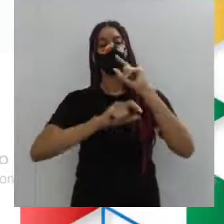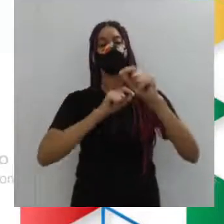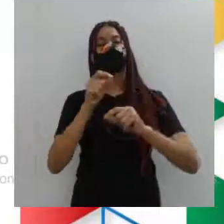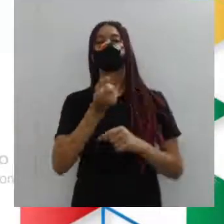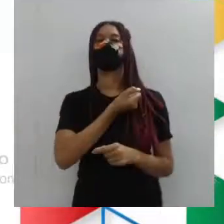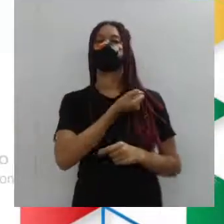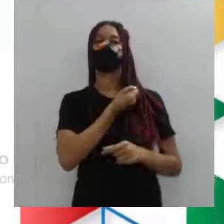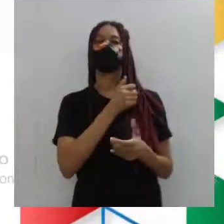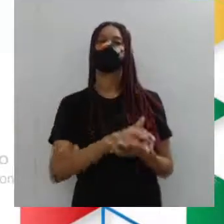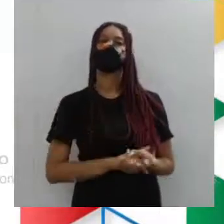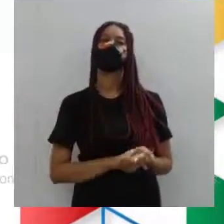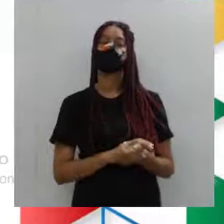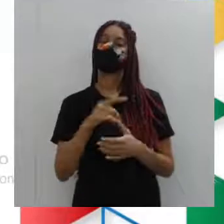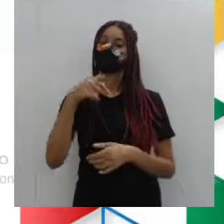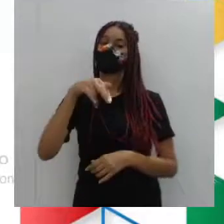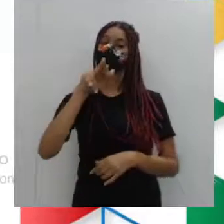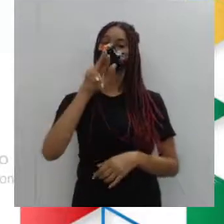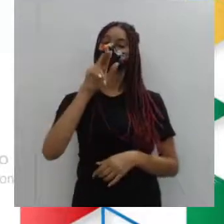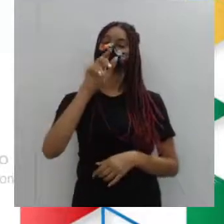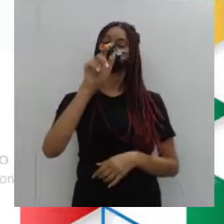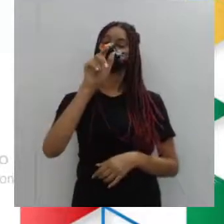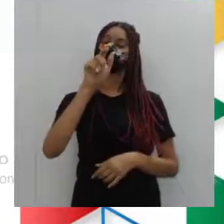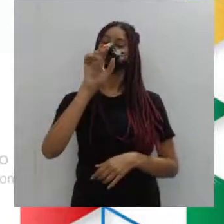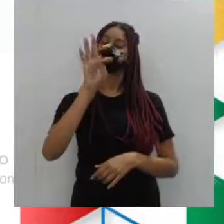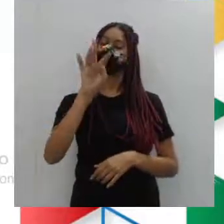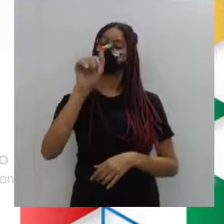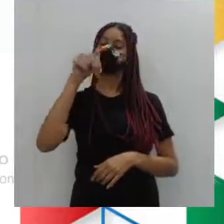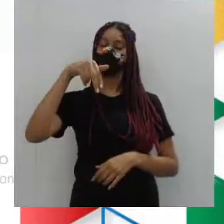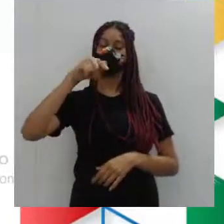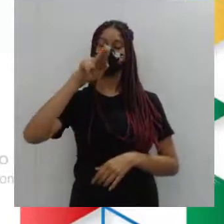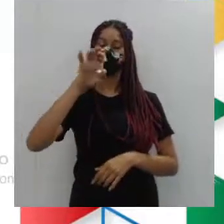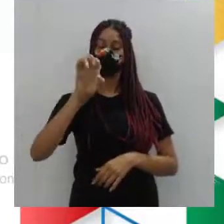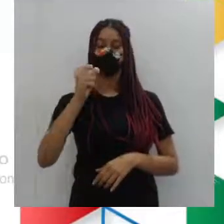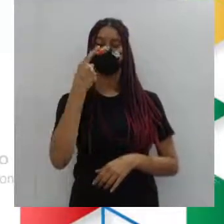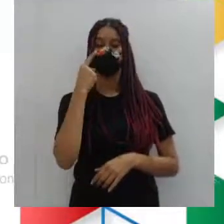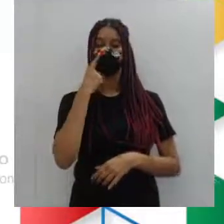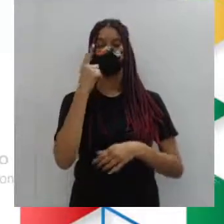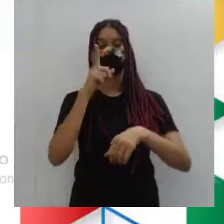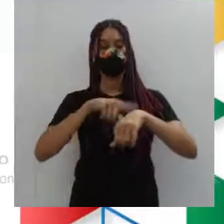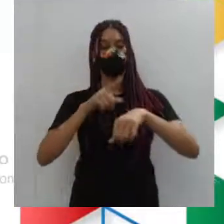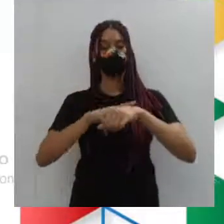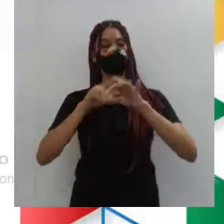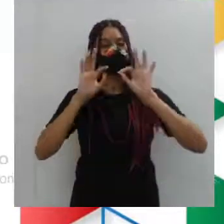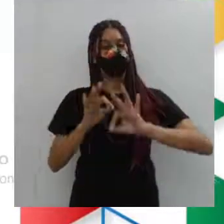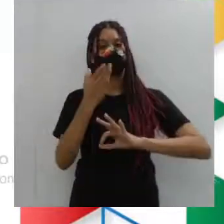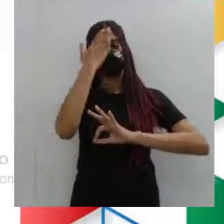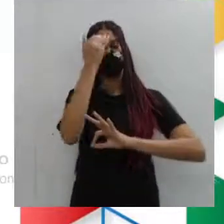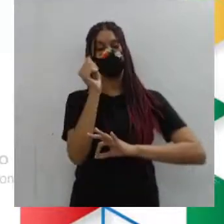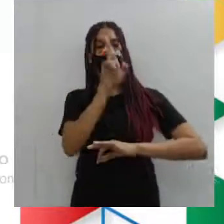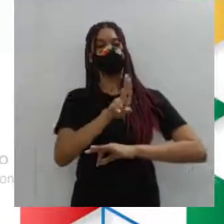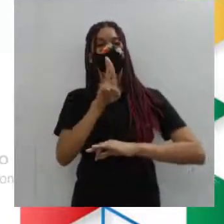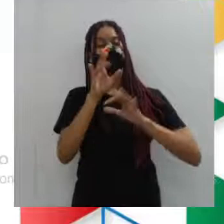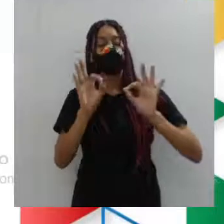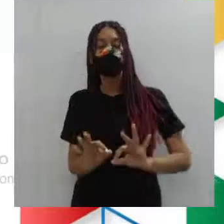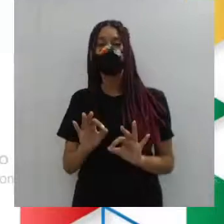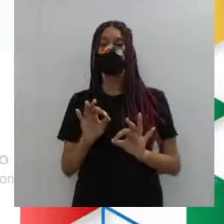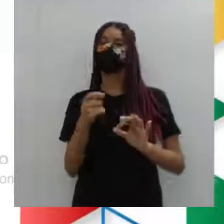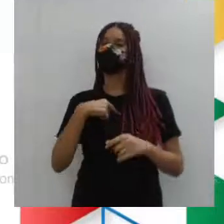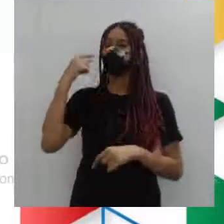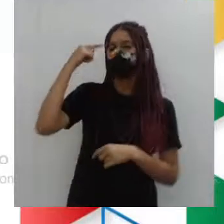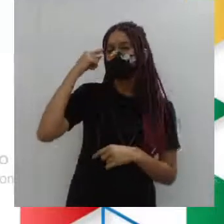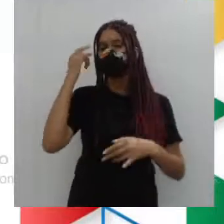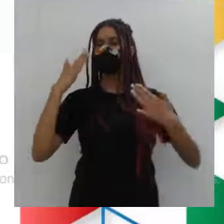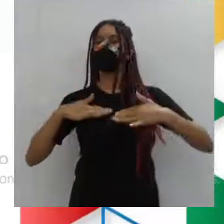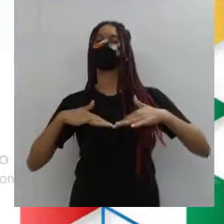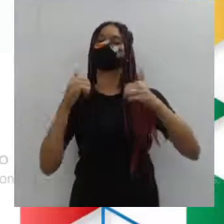aí de tanques, tá? E é claro que a hora tá aí no intervalo para que você saiba usar perfeitamente. Tem alguma dúvida? Tá tranquilo